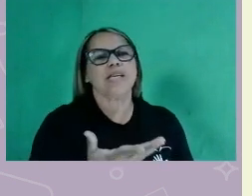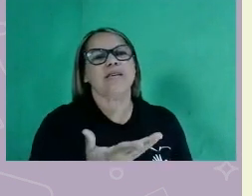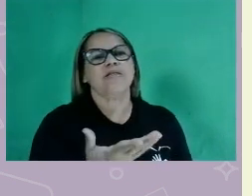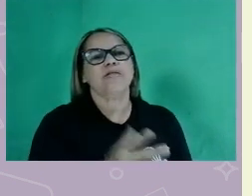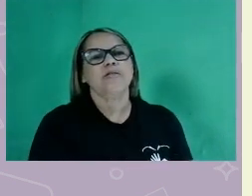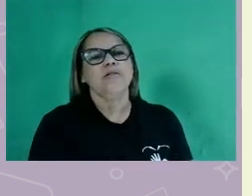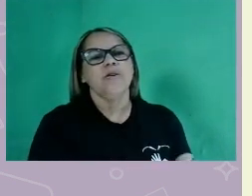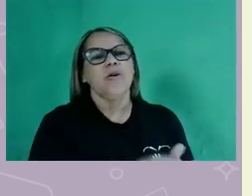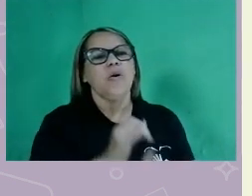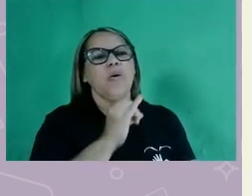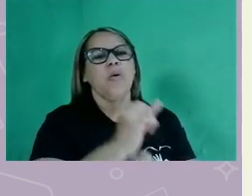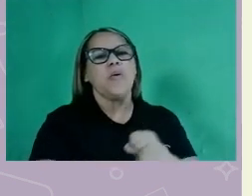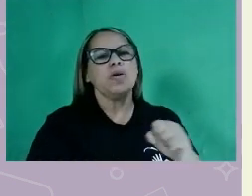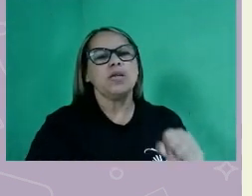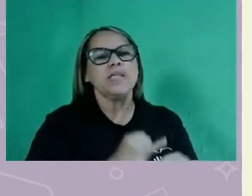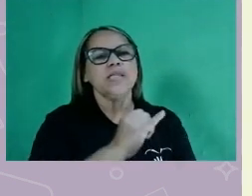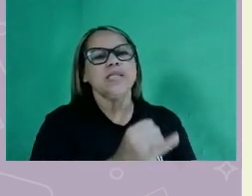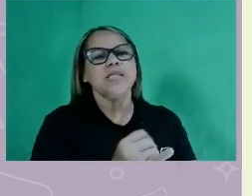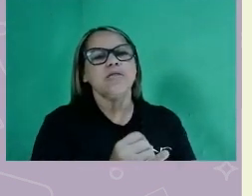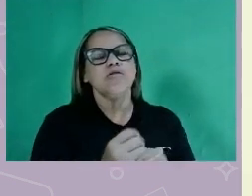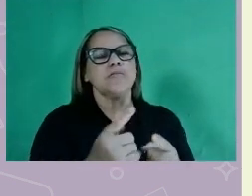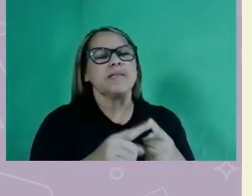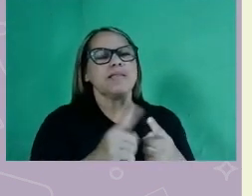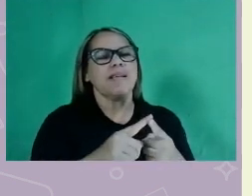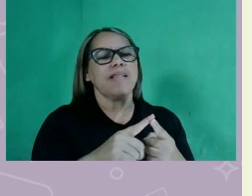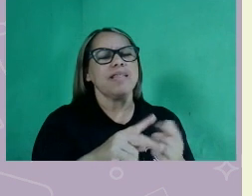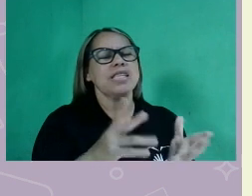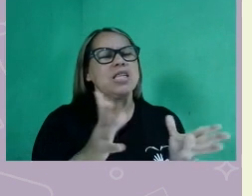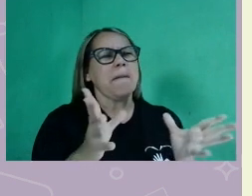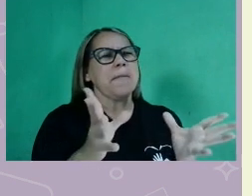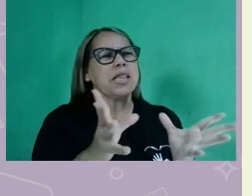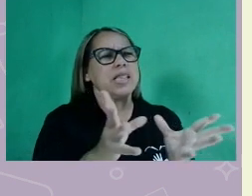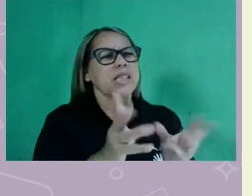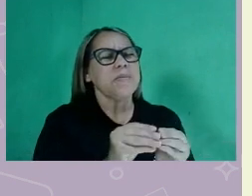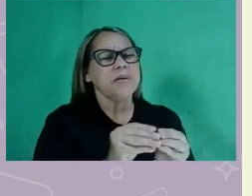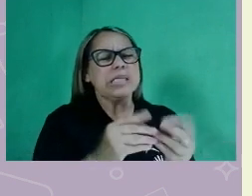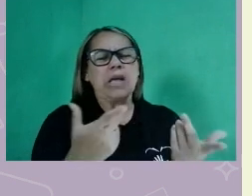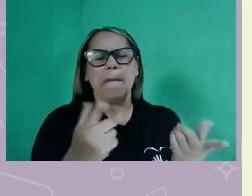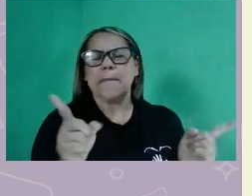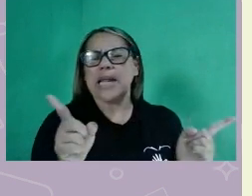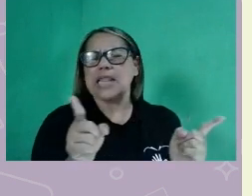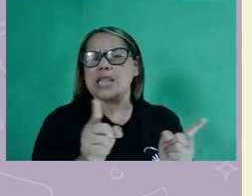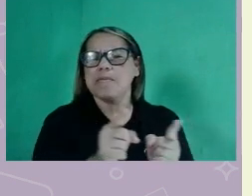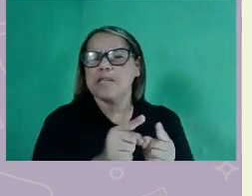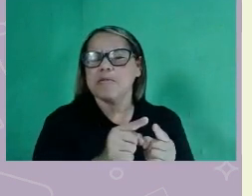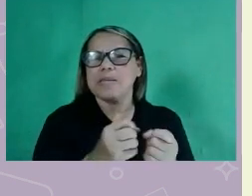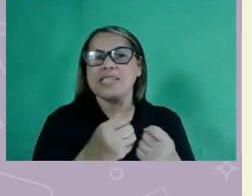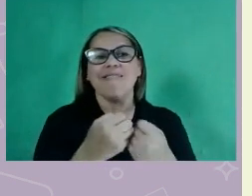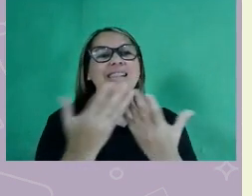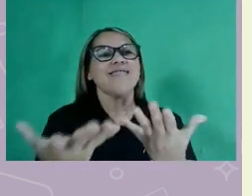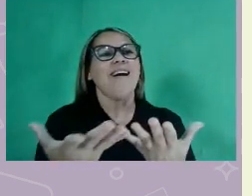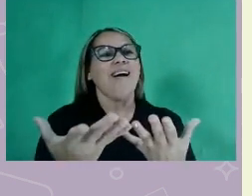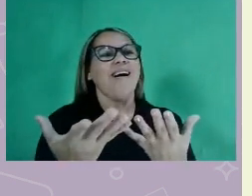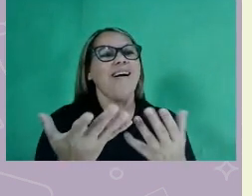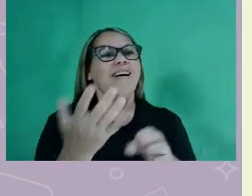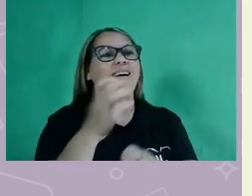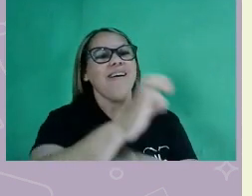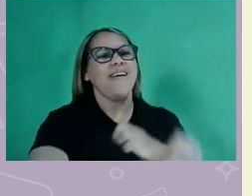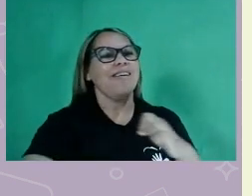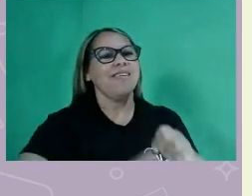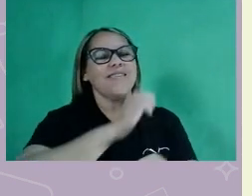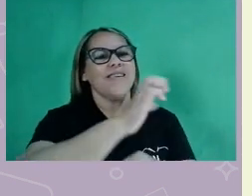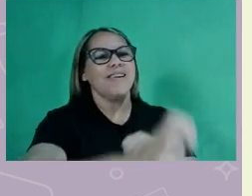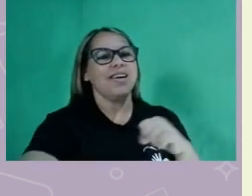possui a tendência em reduzir para reduzir ele vai ter que ceder elétrons o cobre aqui não vai ter mais